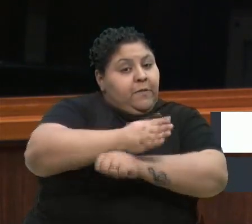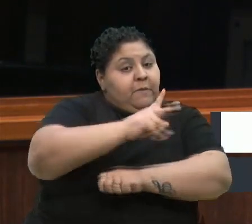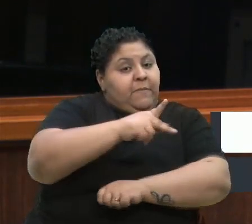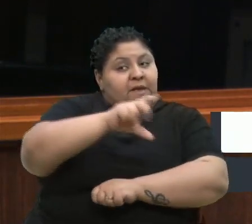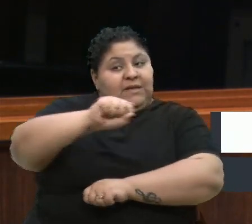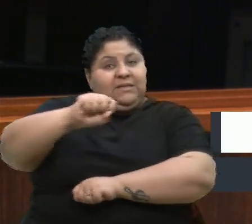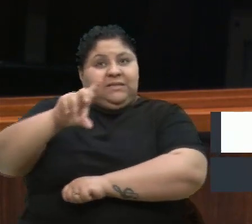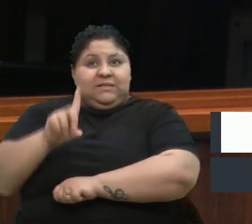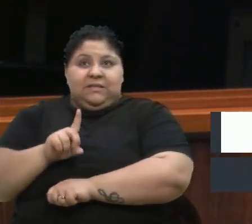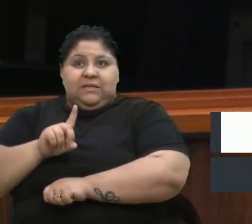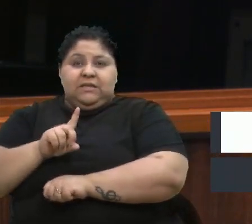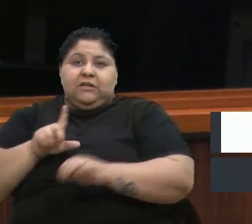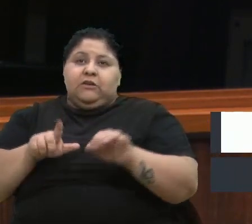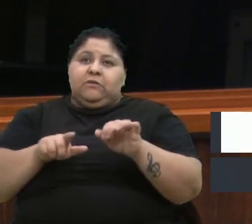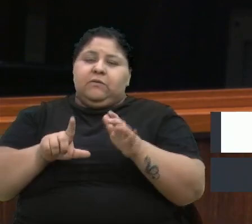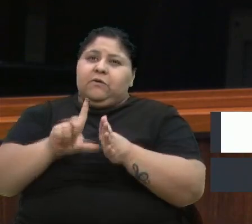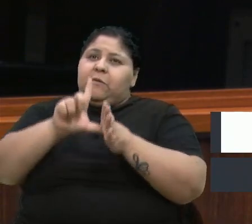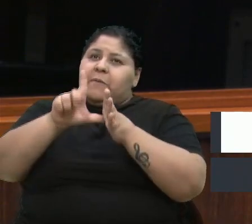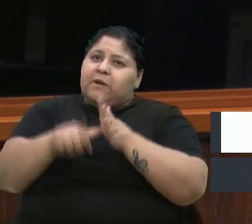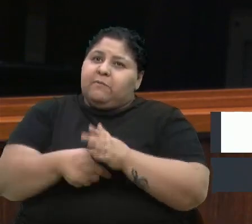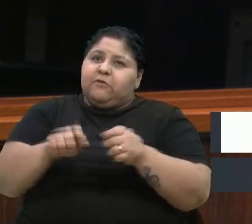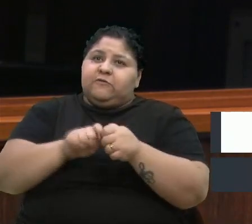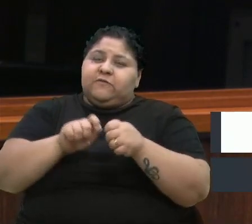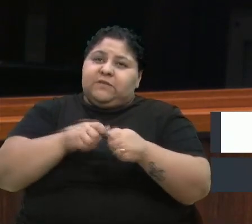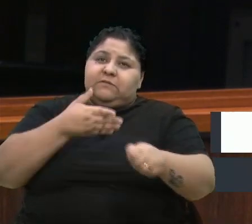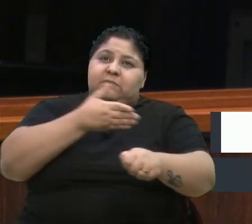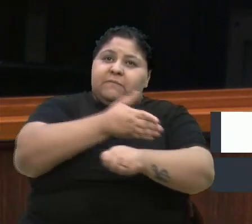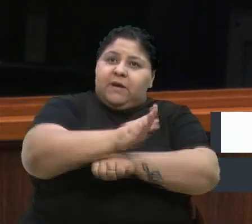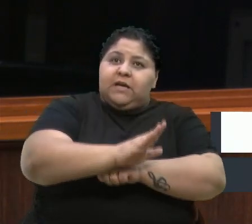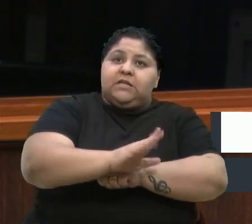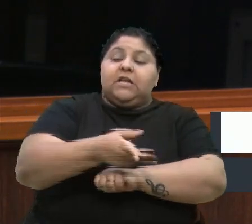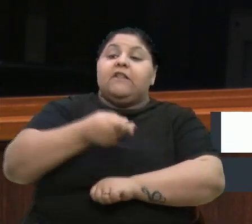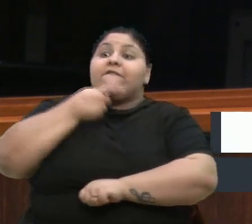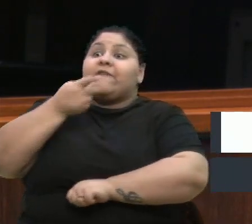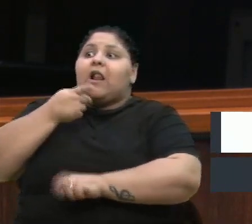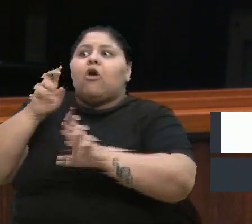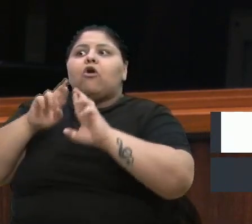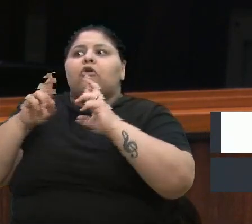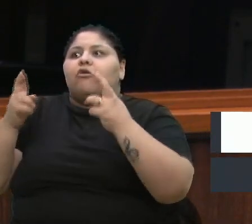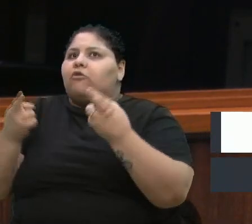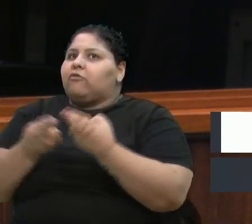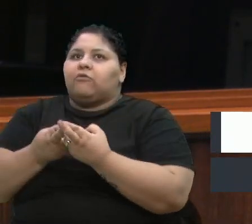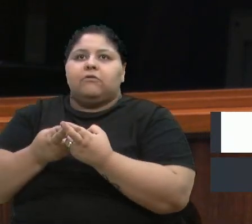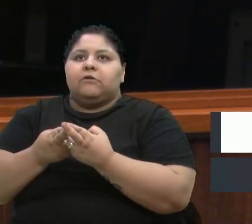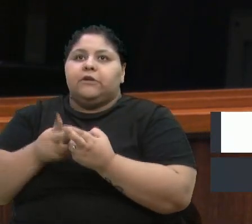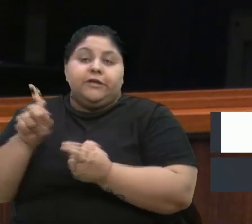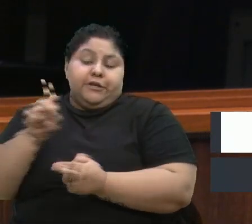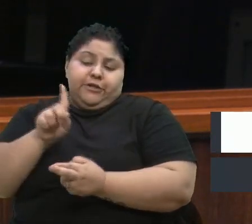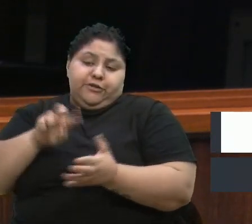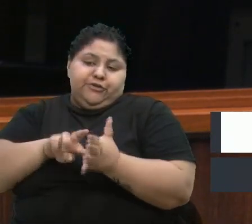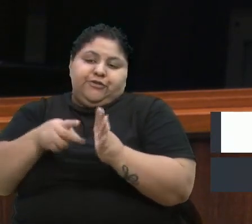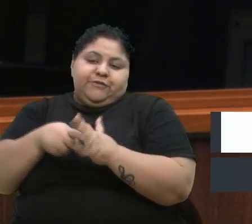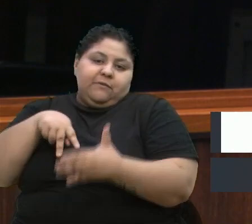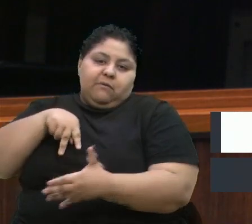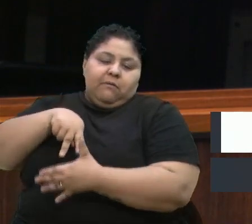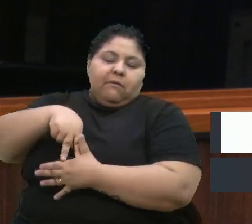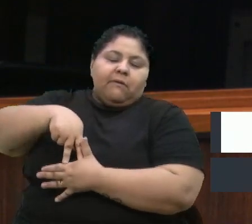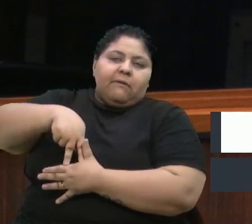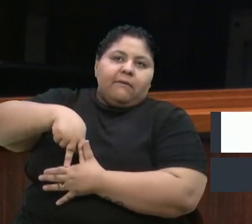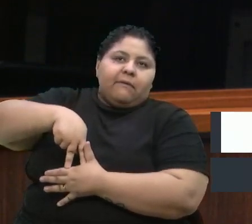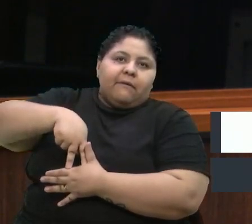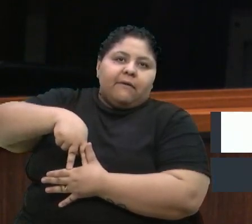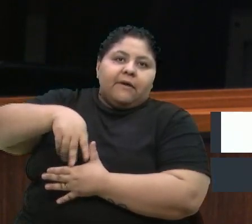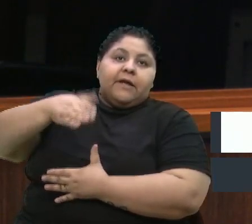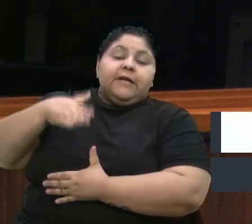para concorrer, ele disse isso naquela oitiva. E isso não é palco, né? Isso não é palco.